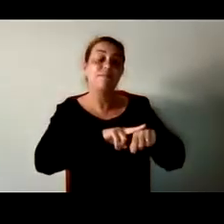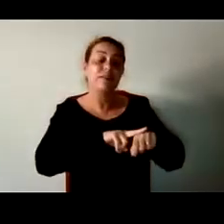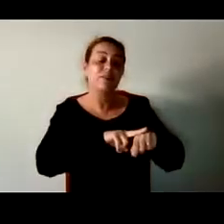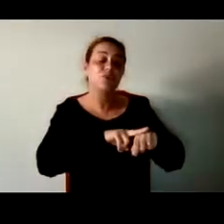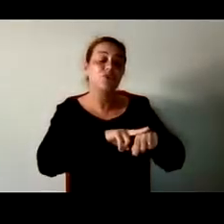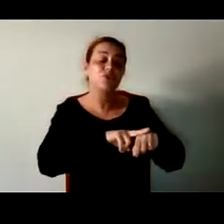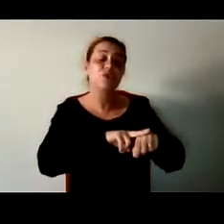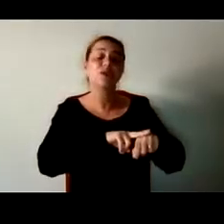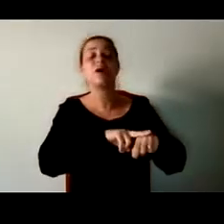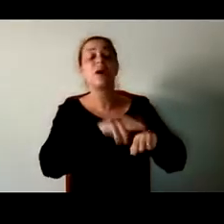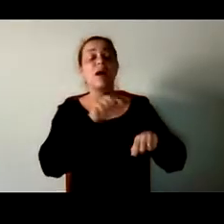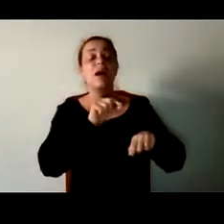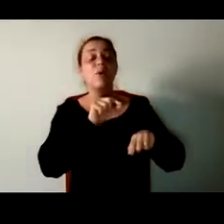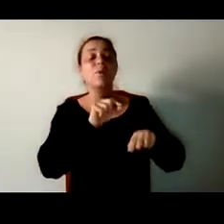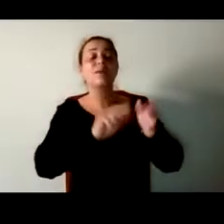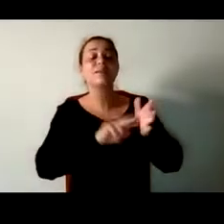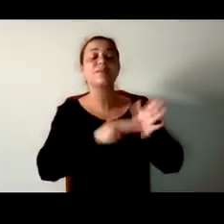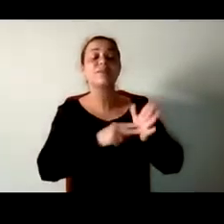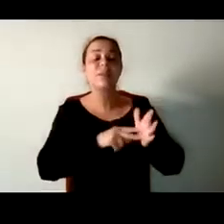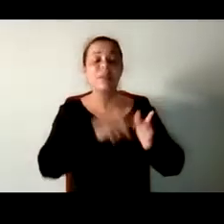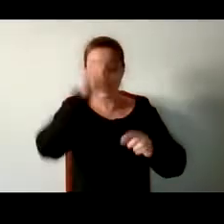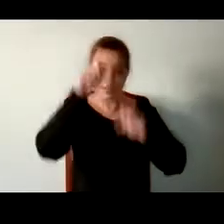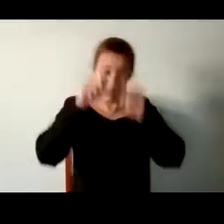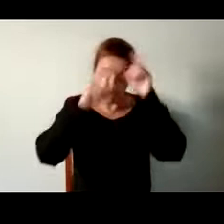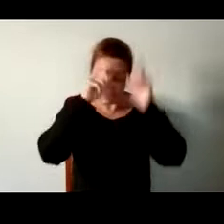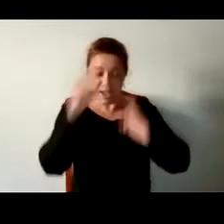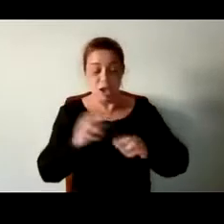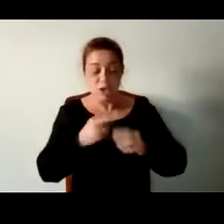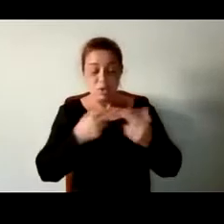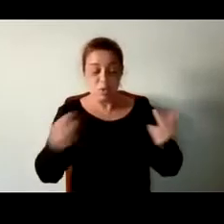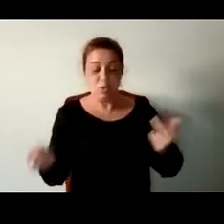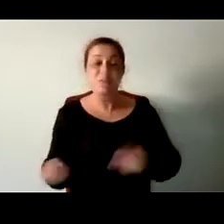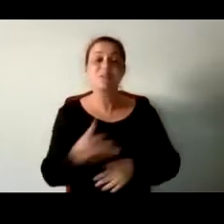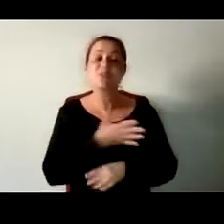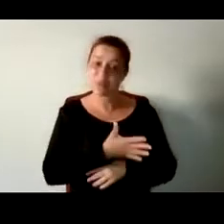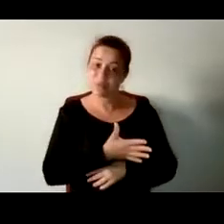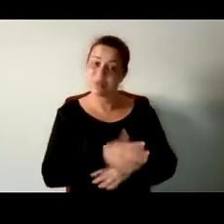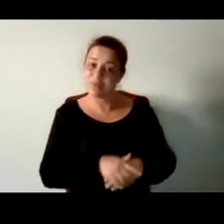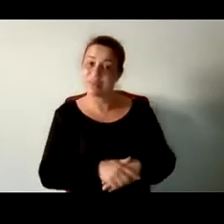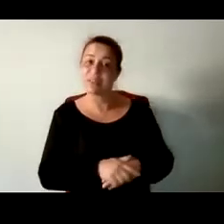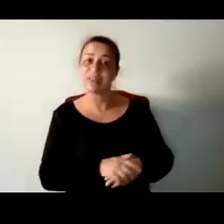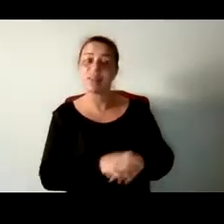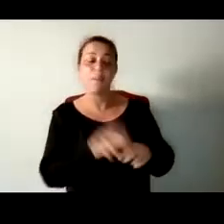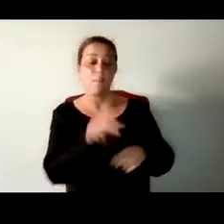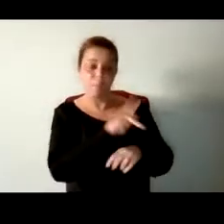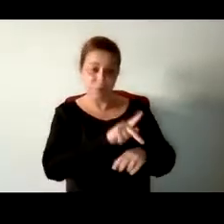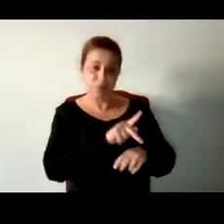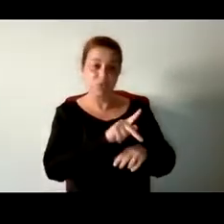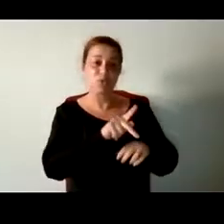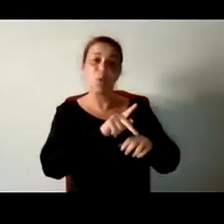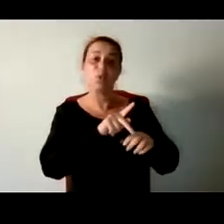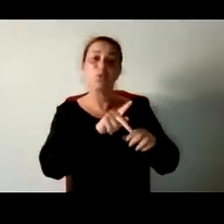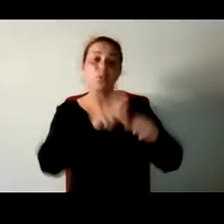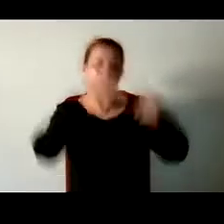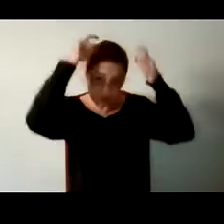da inovação. Então, o professor de posse do chapéu verde, ele vai estar falando o que que a